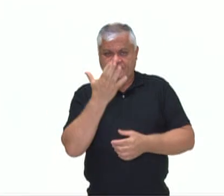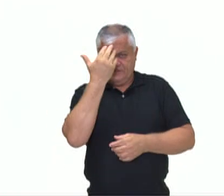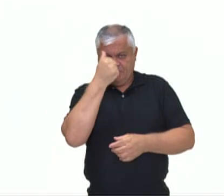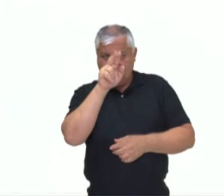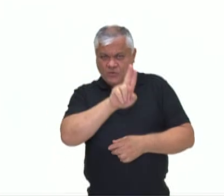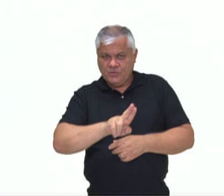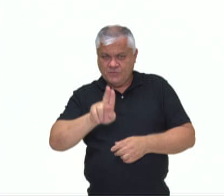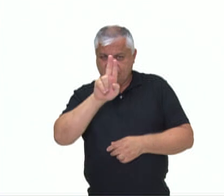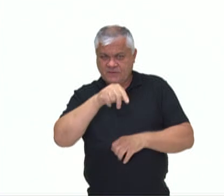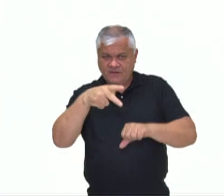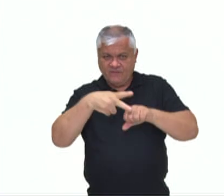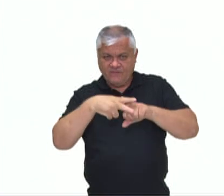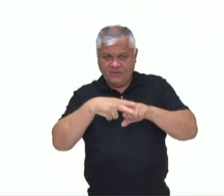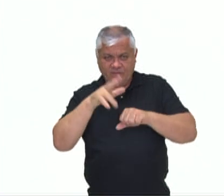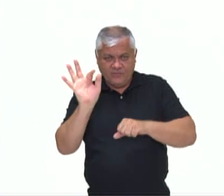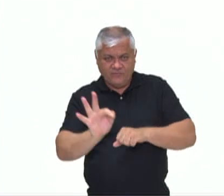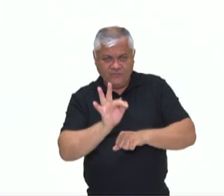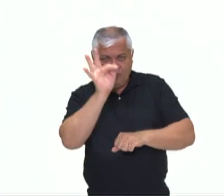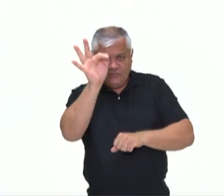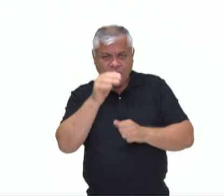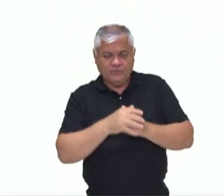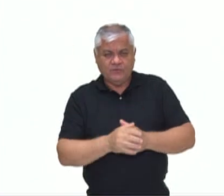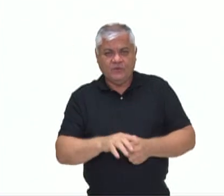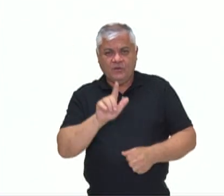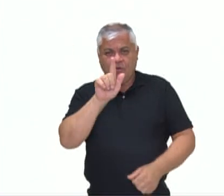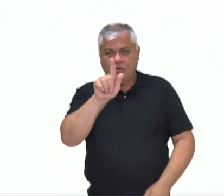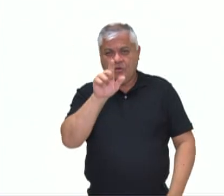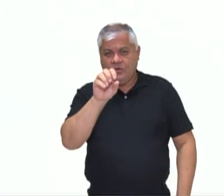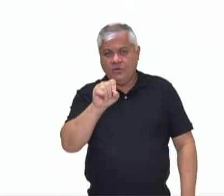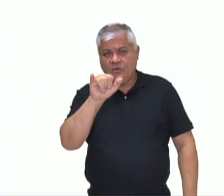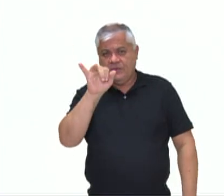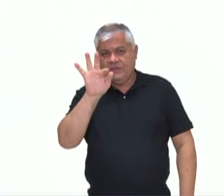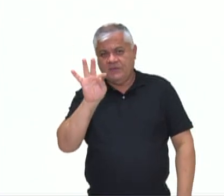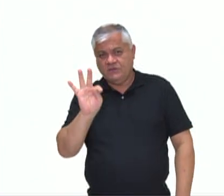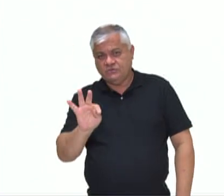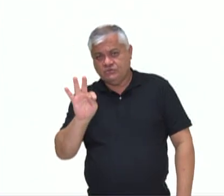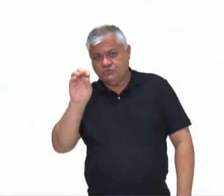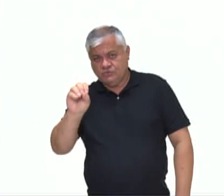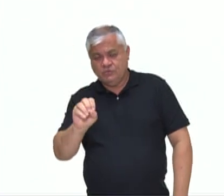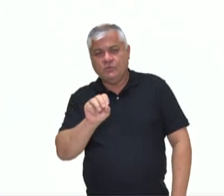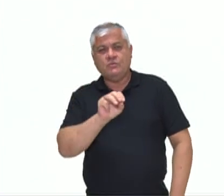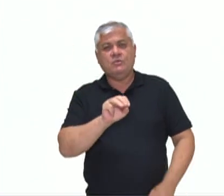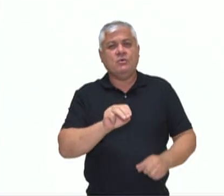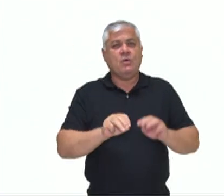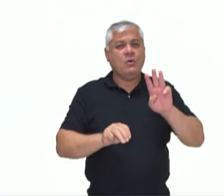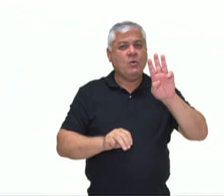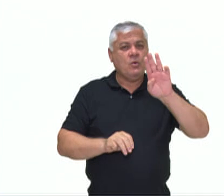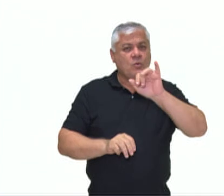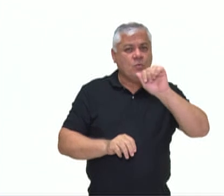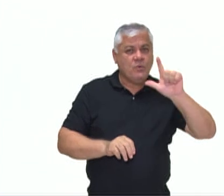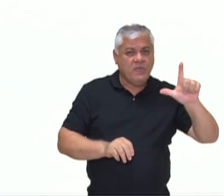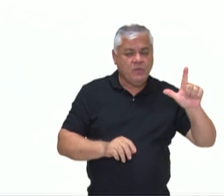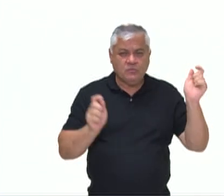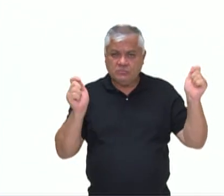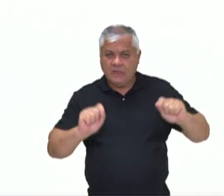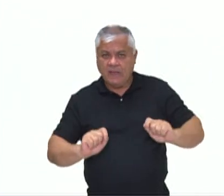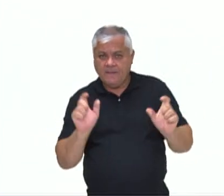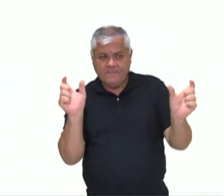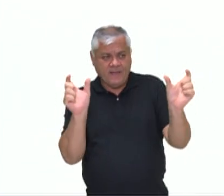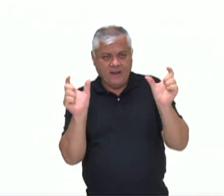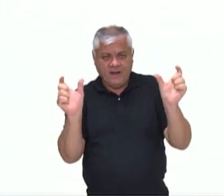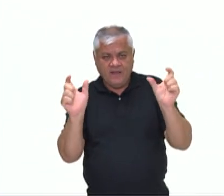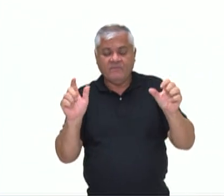formas verbais do futuro, como going to e will, e os termos associados a este tempo verbal